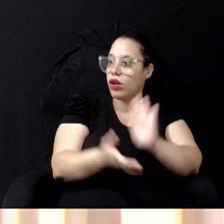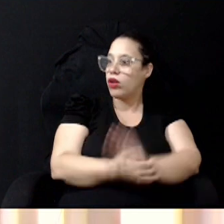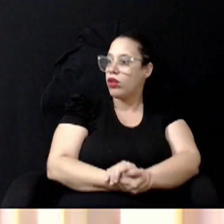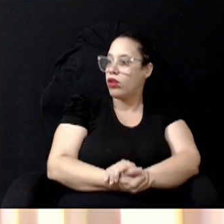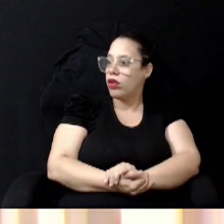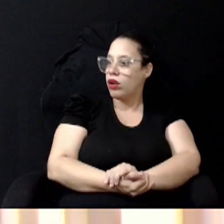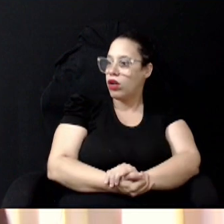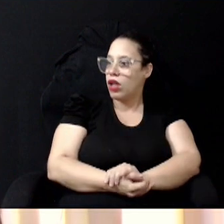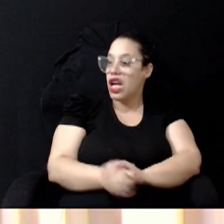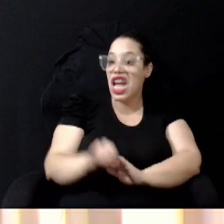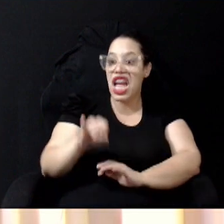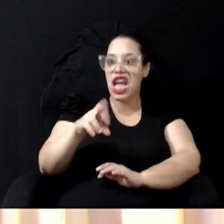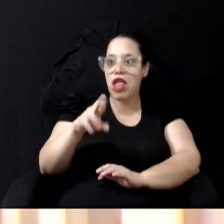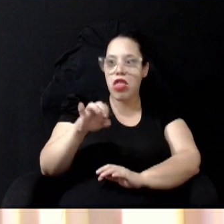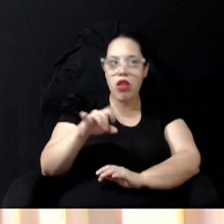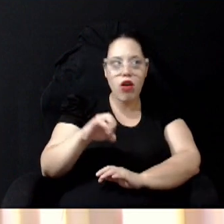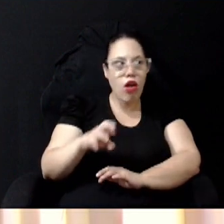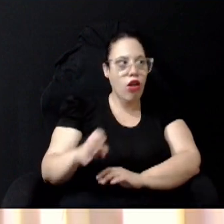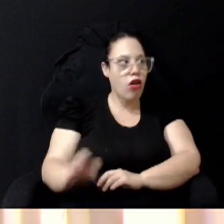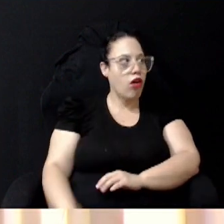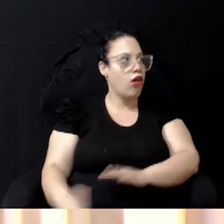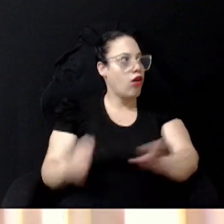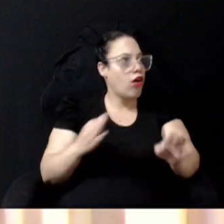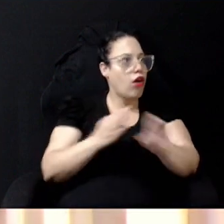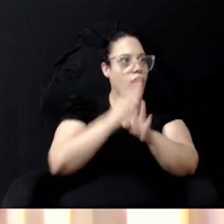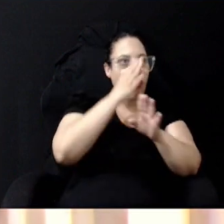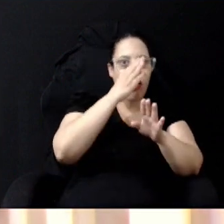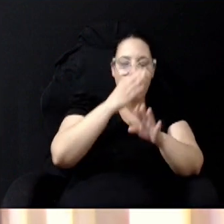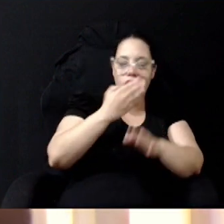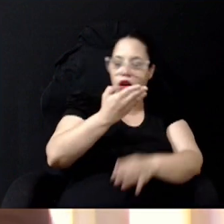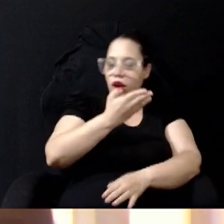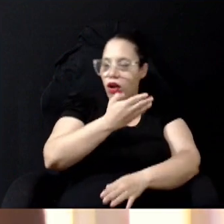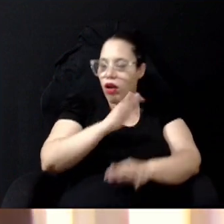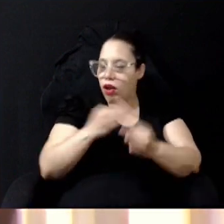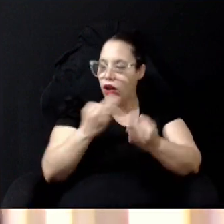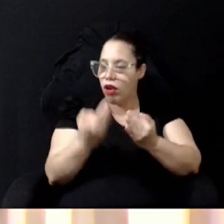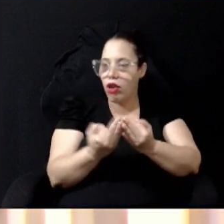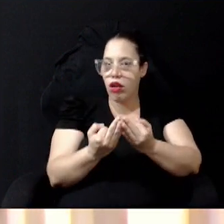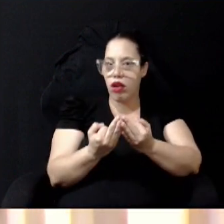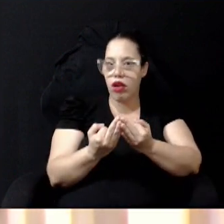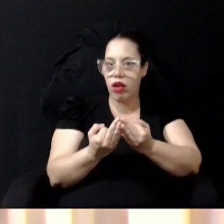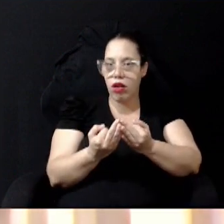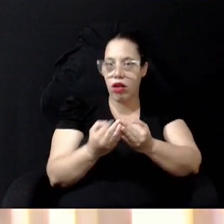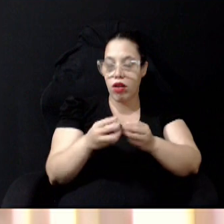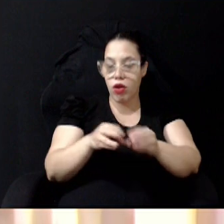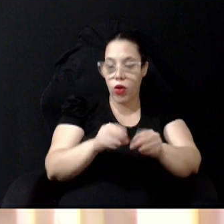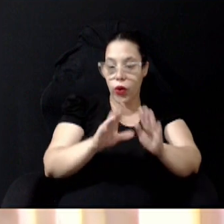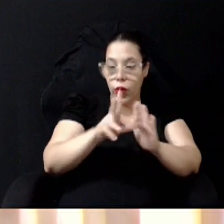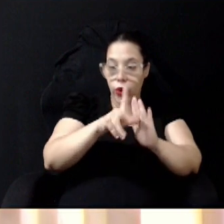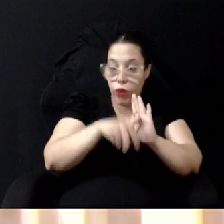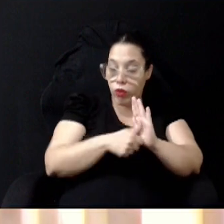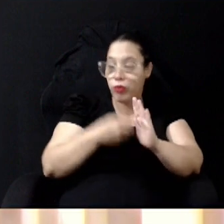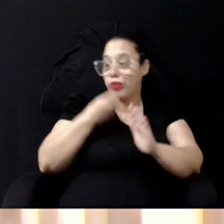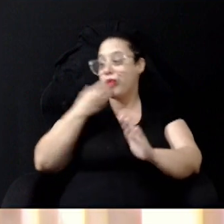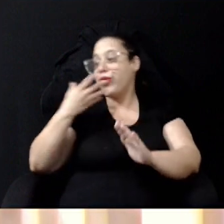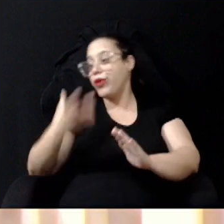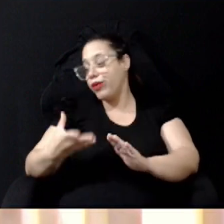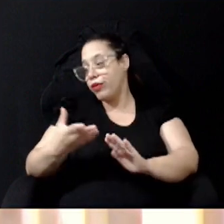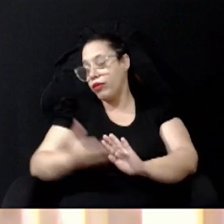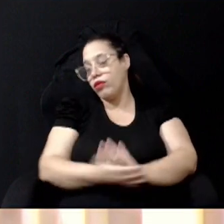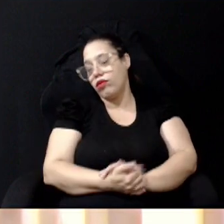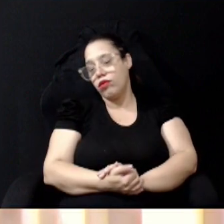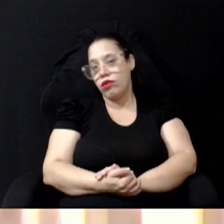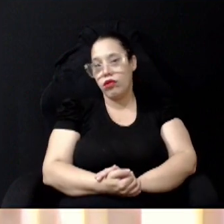índole para acessar aquela ente querida que lhes foi roubada. Bom,